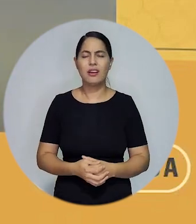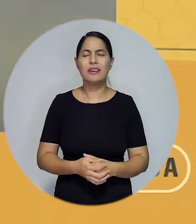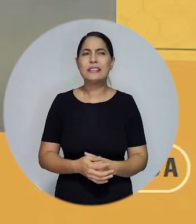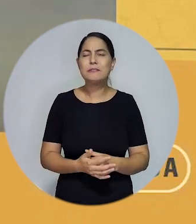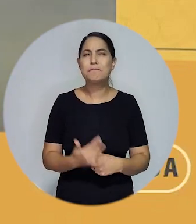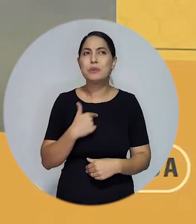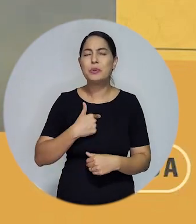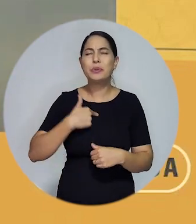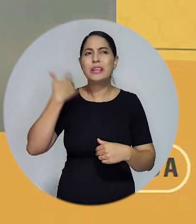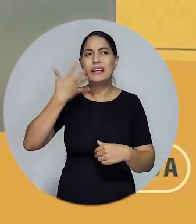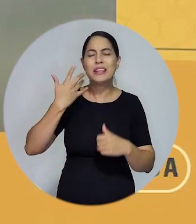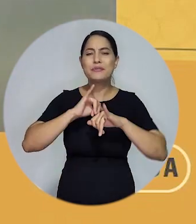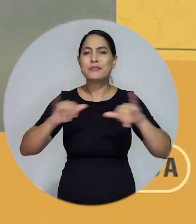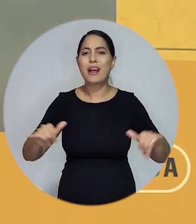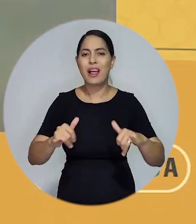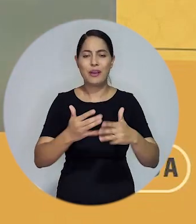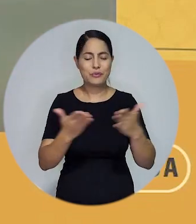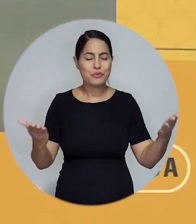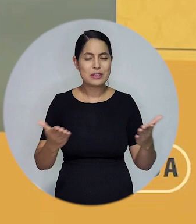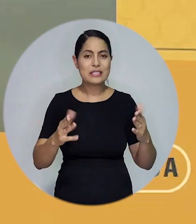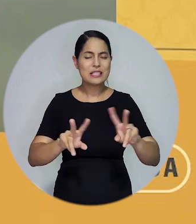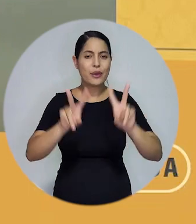pensando, na verdade, pensando